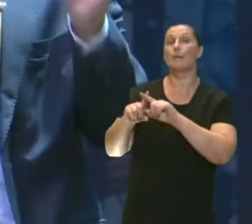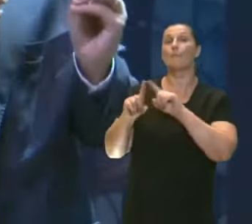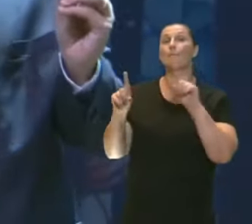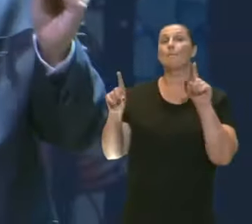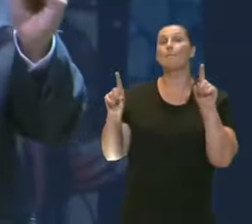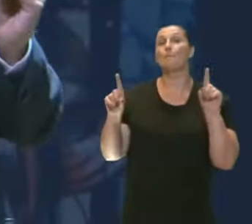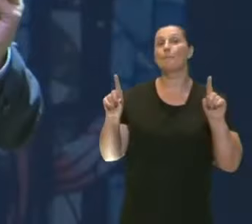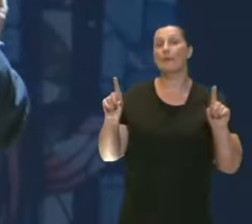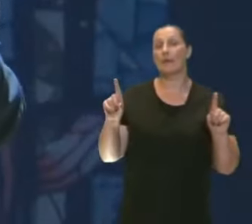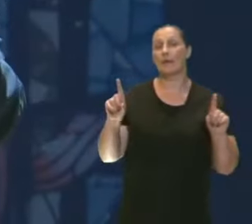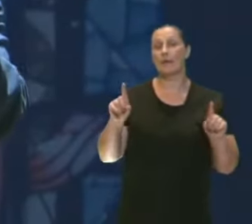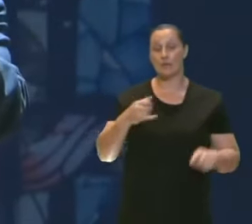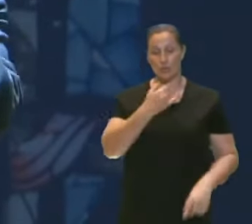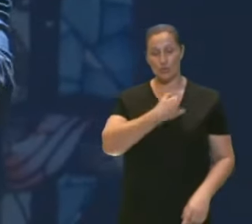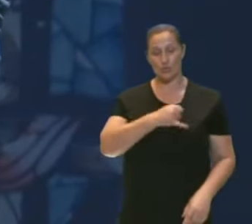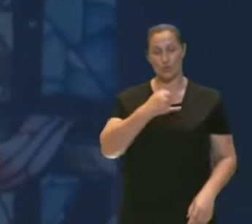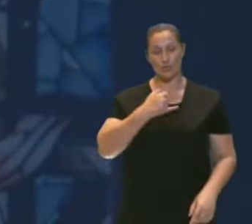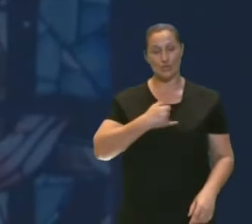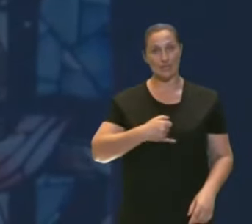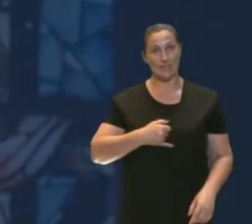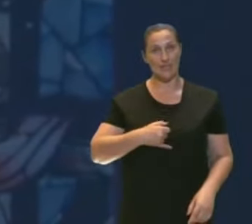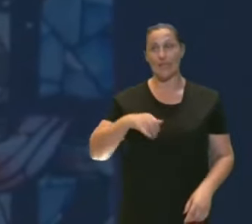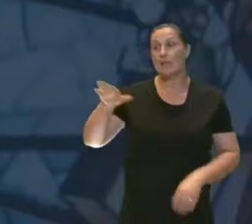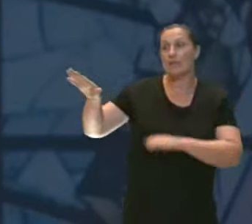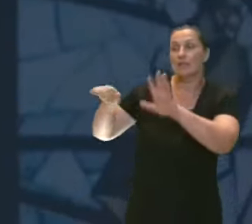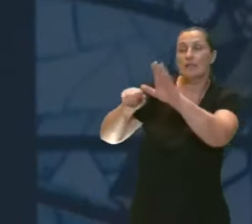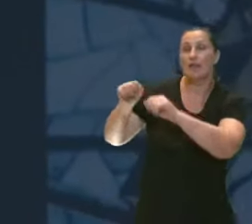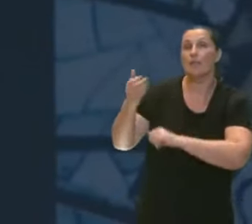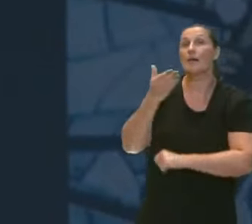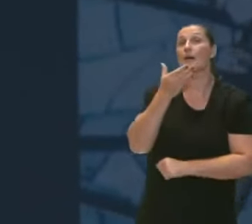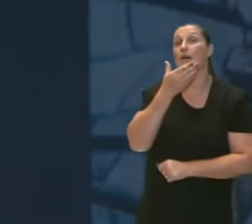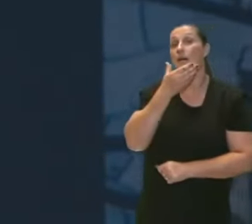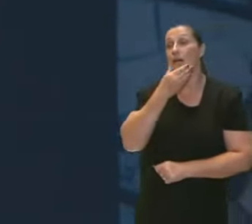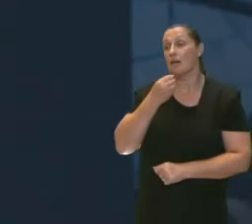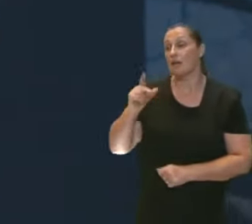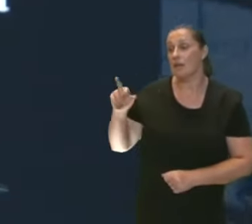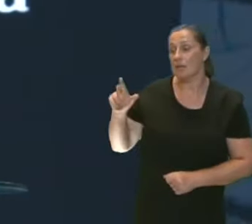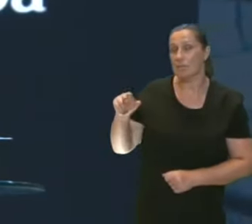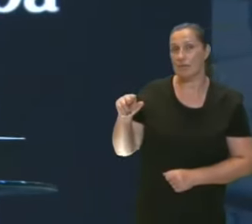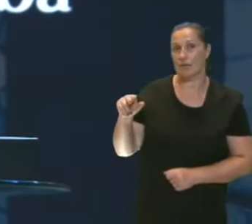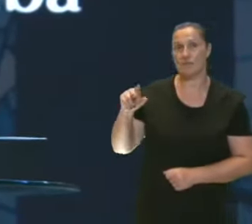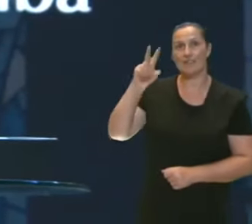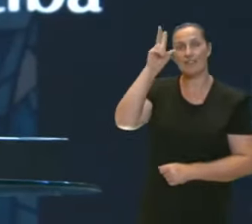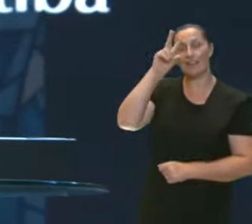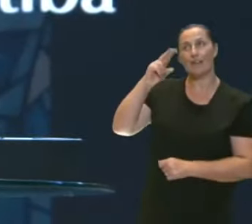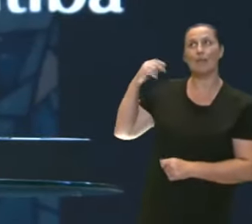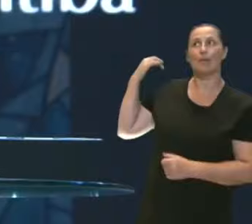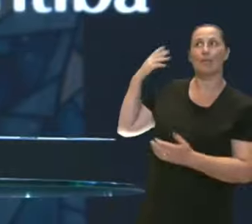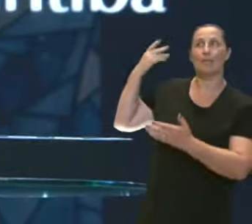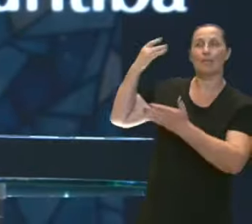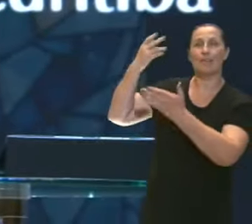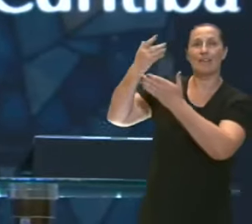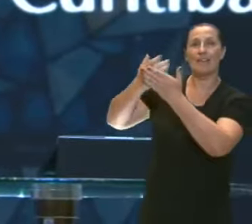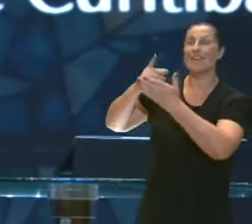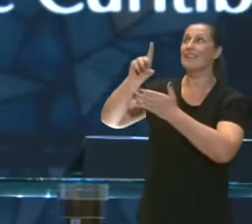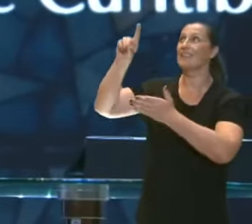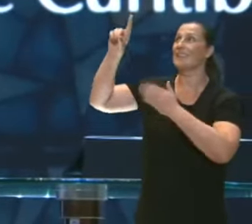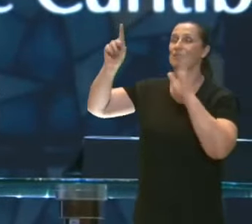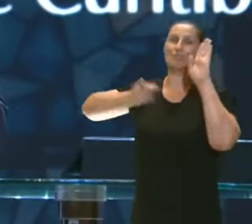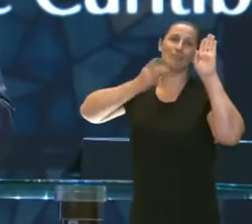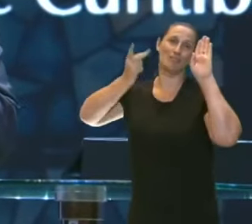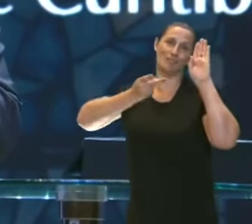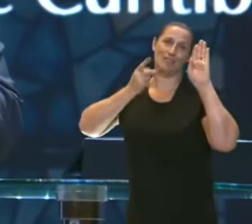última mensagem, ele reúne os irmãos e relembra as promessas de